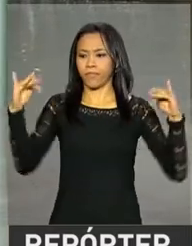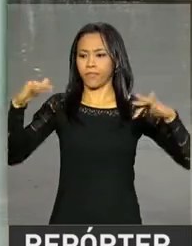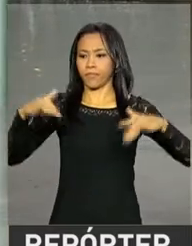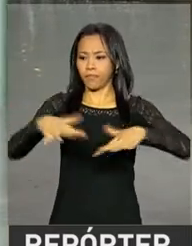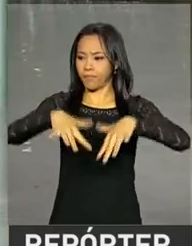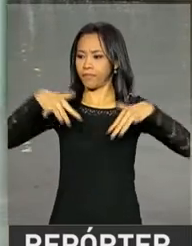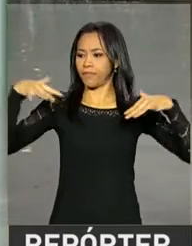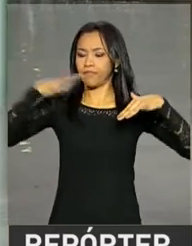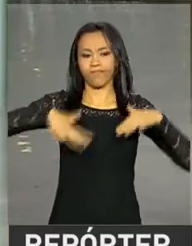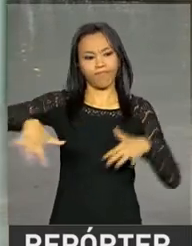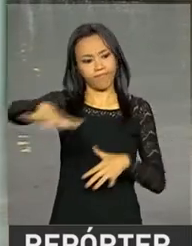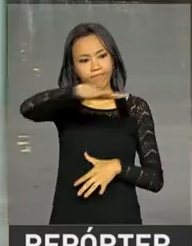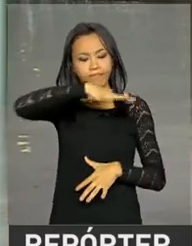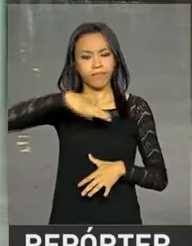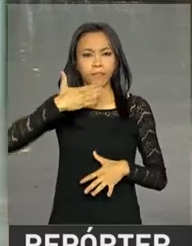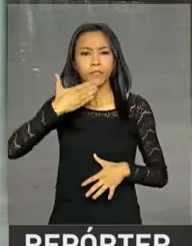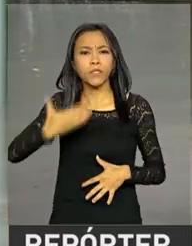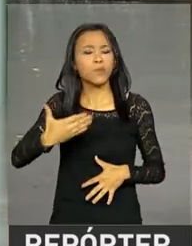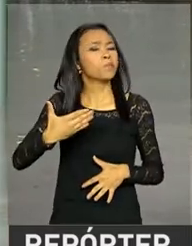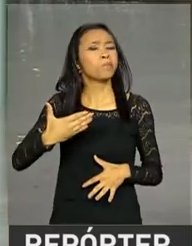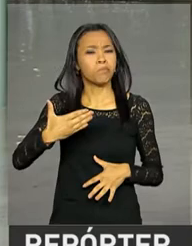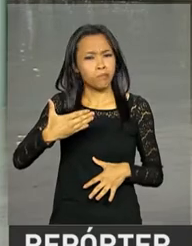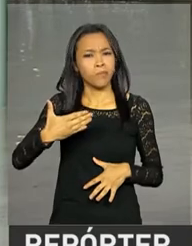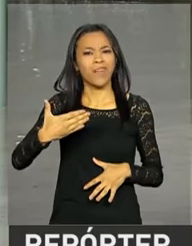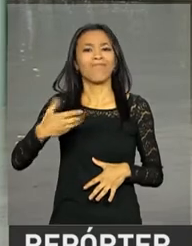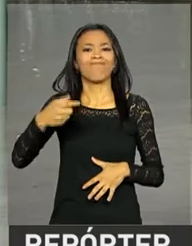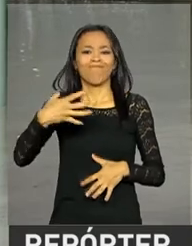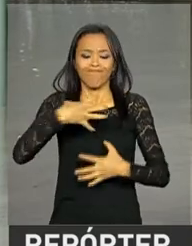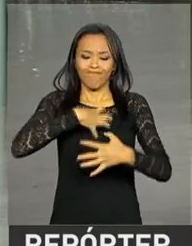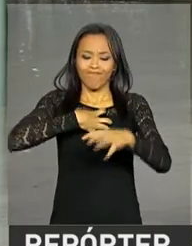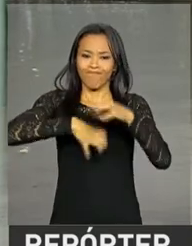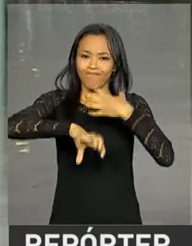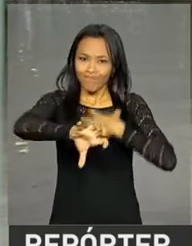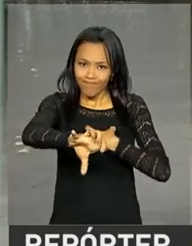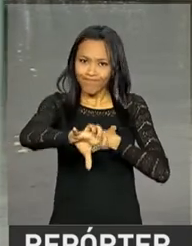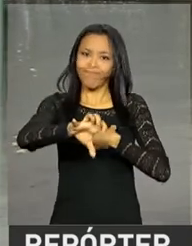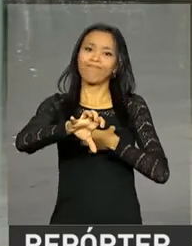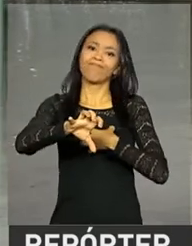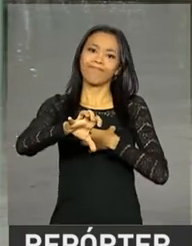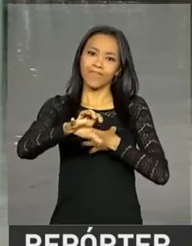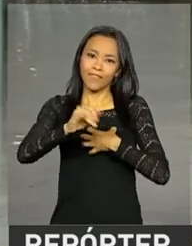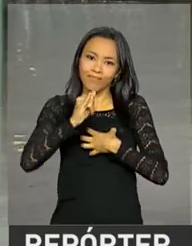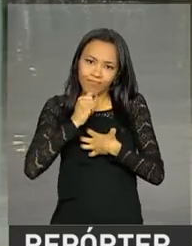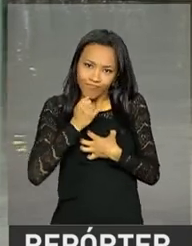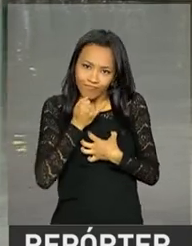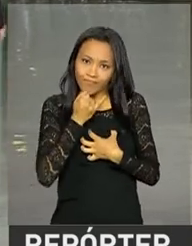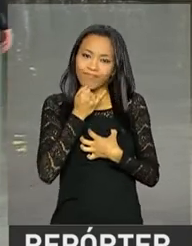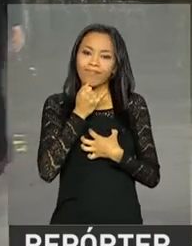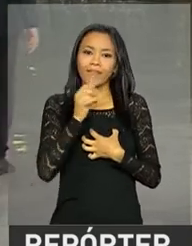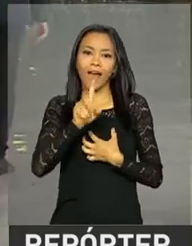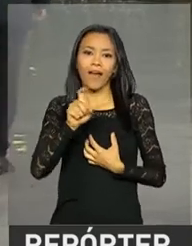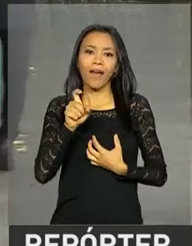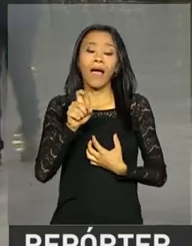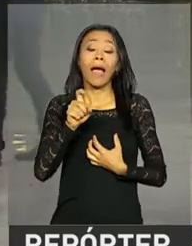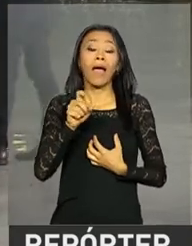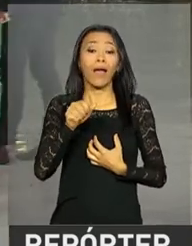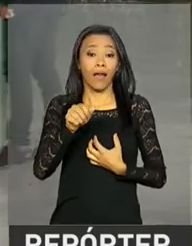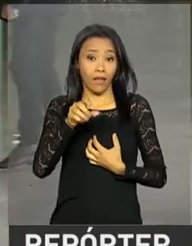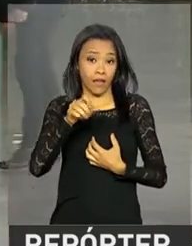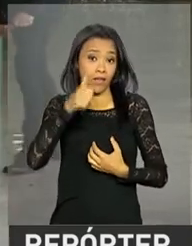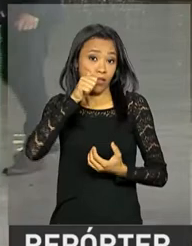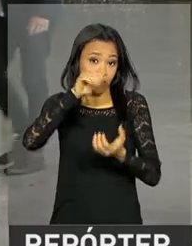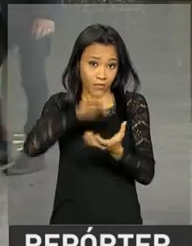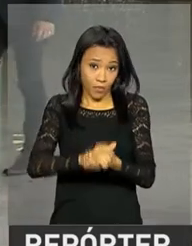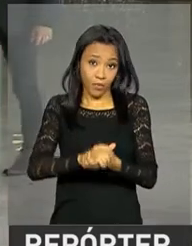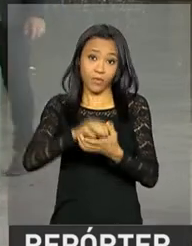do Planalto nessa solenidade, para prestar a solidariedade e as condolências à ex-primeira-dama